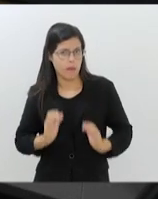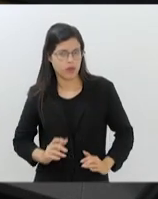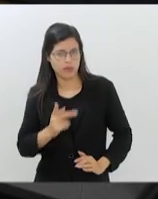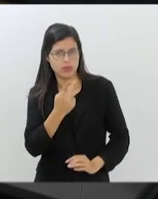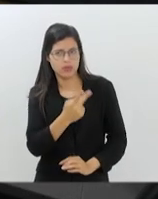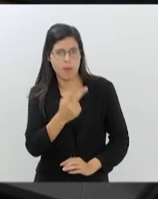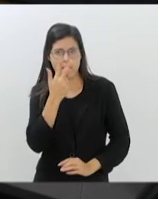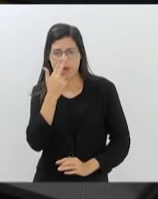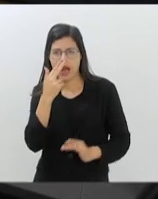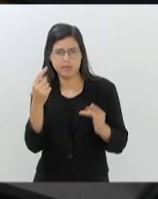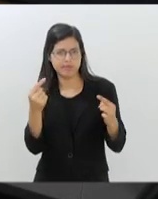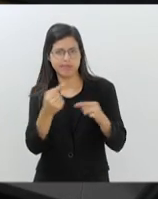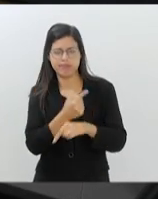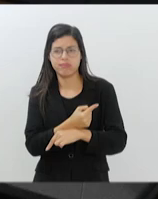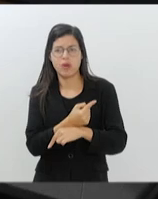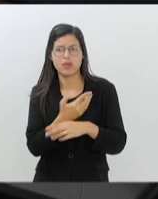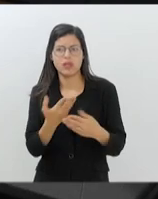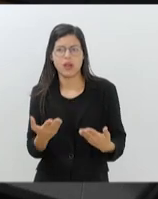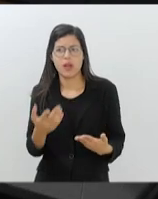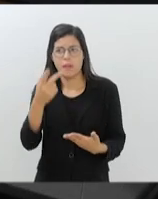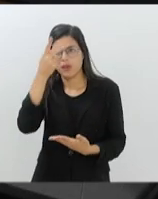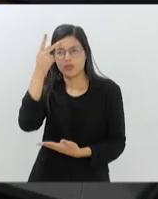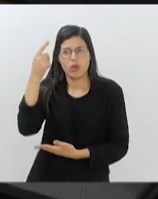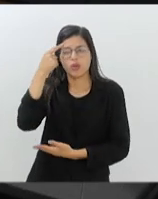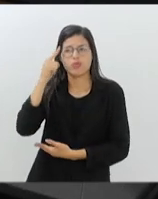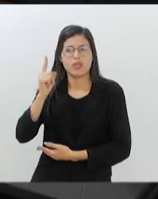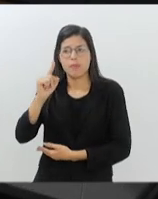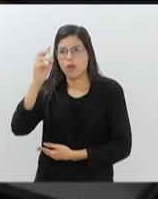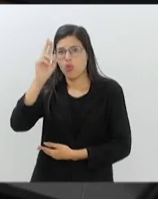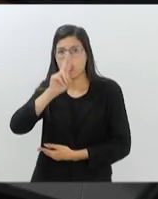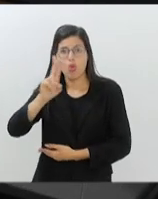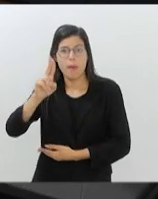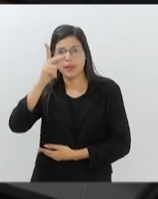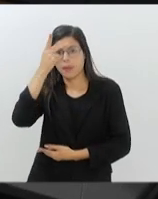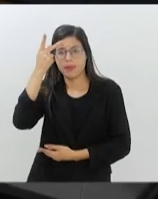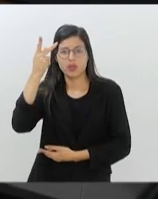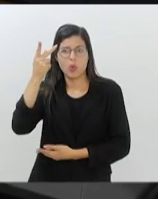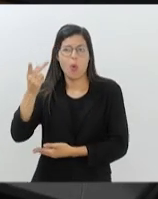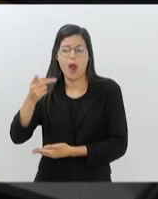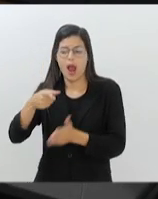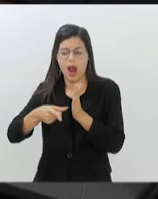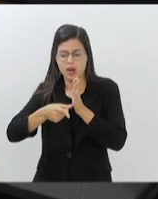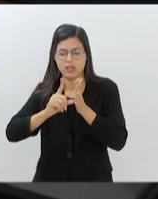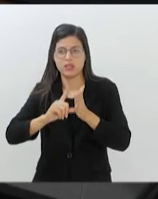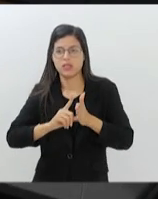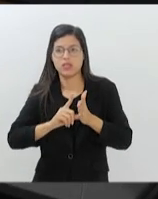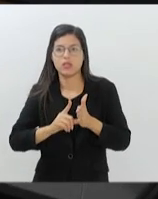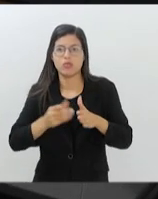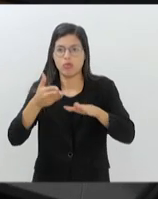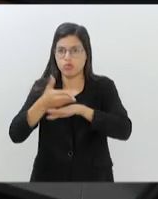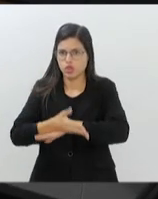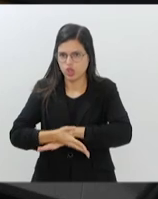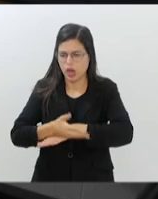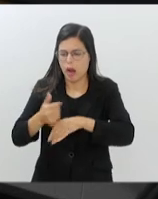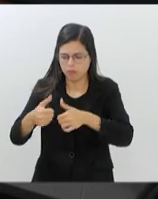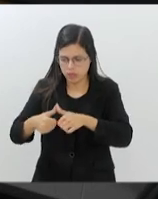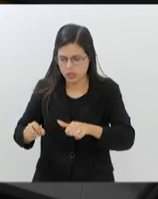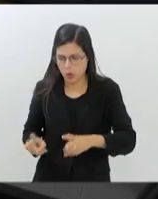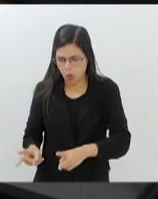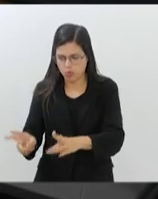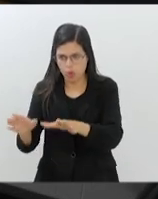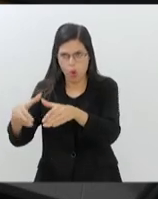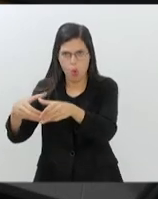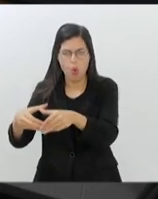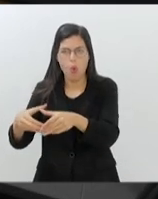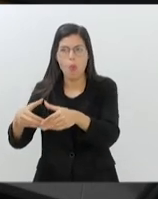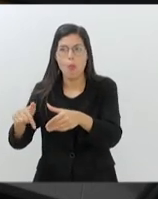me parece contraditório para quem sequer sabia o nome do seu antecessor vossa vossa senhoria chega mantém uma equipe inteira que tinha uma atribuição Vital pro Governo